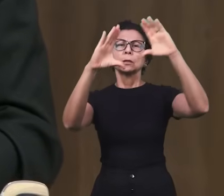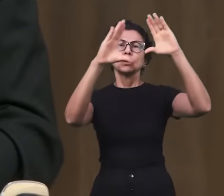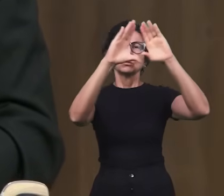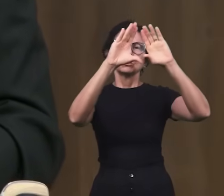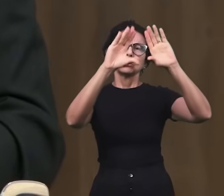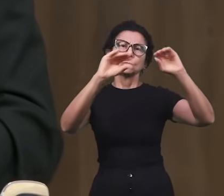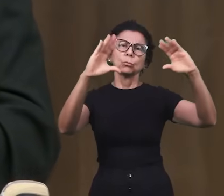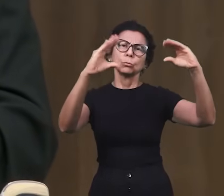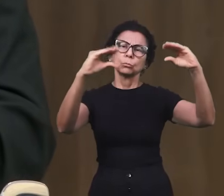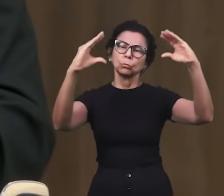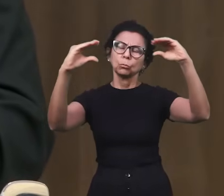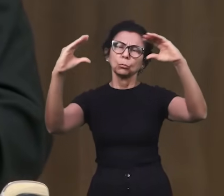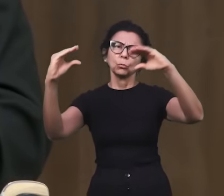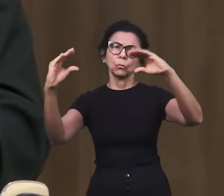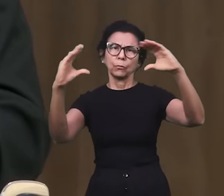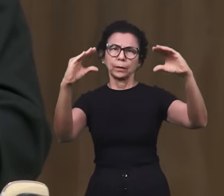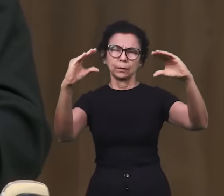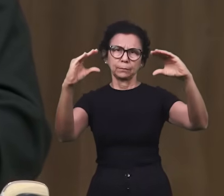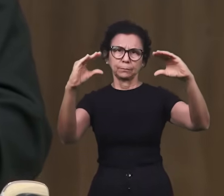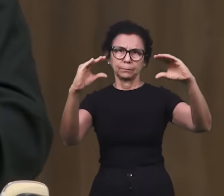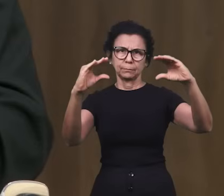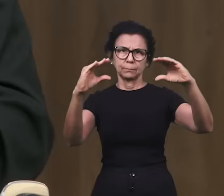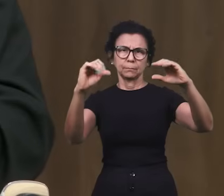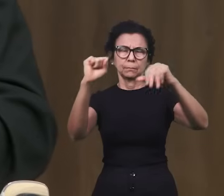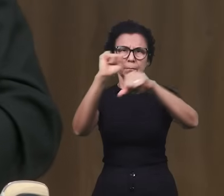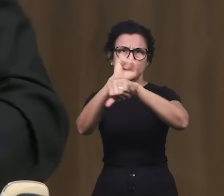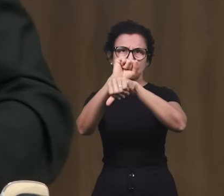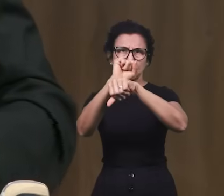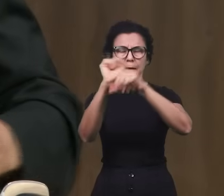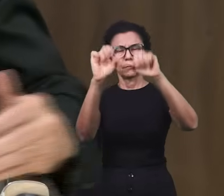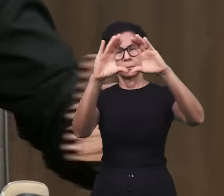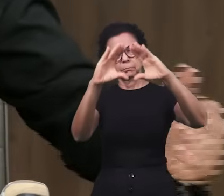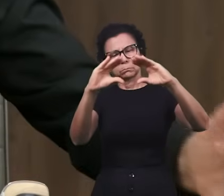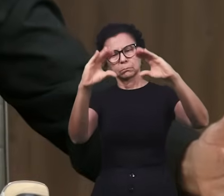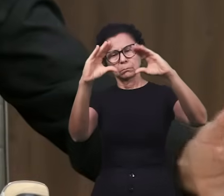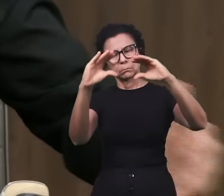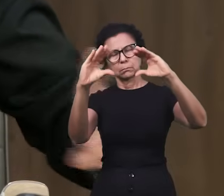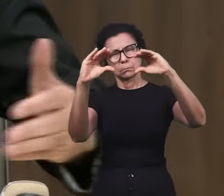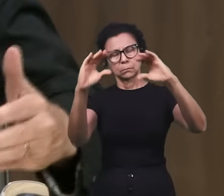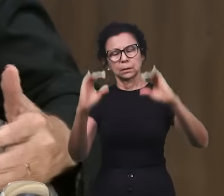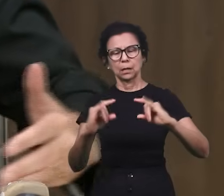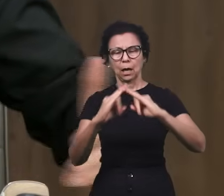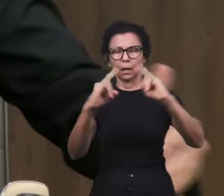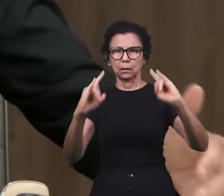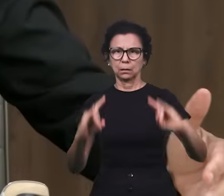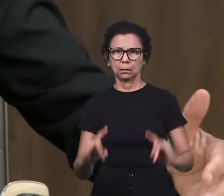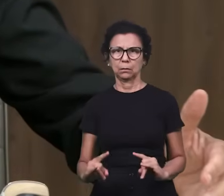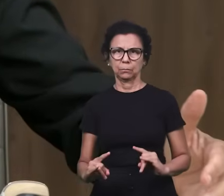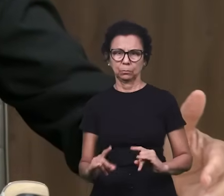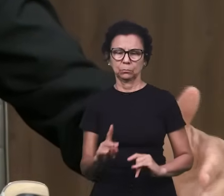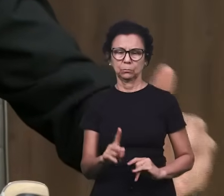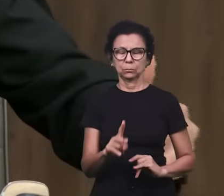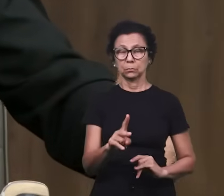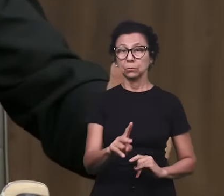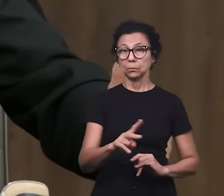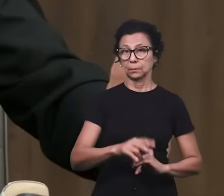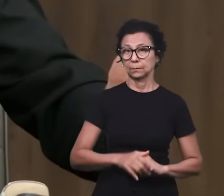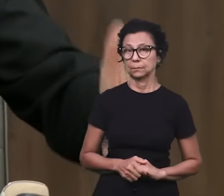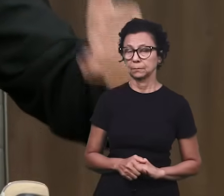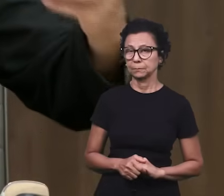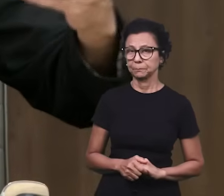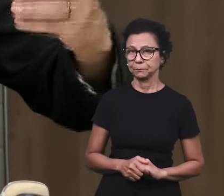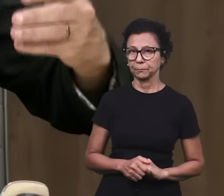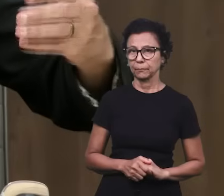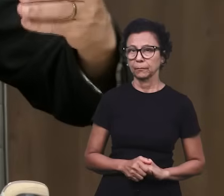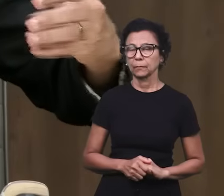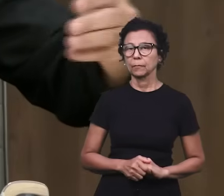observem que quando as tribos estavam em movimento no deserto, estavam se deslocando, havia